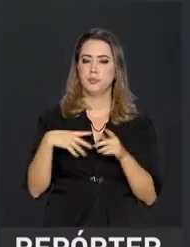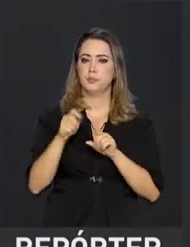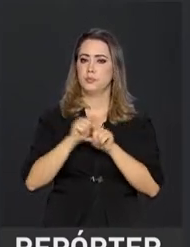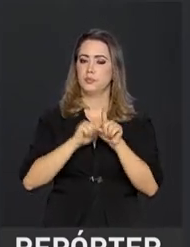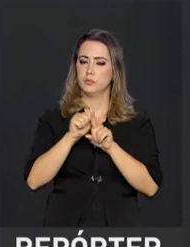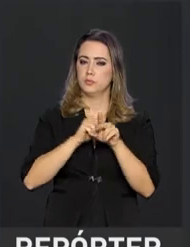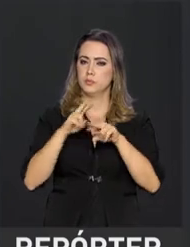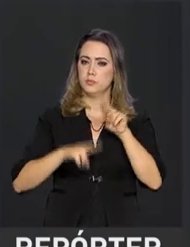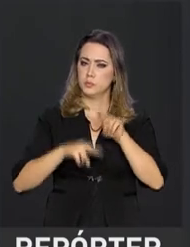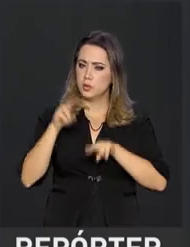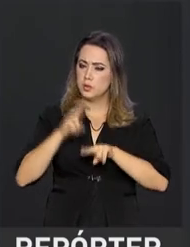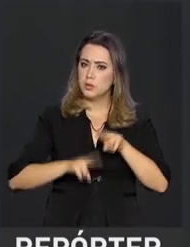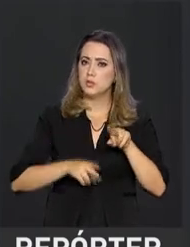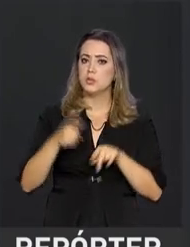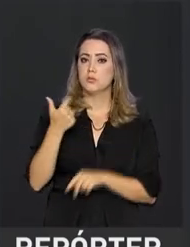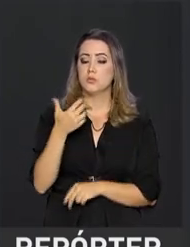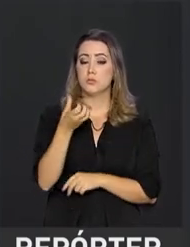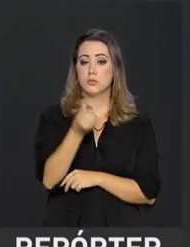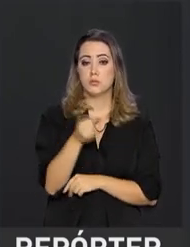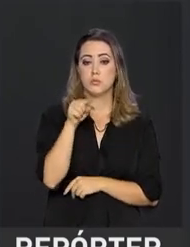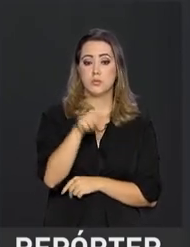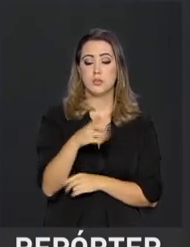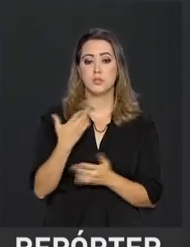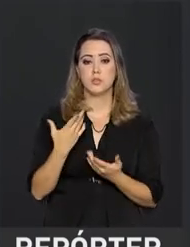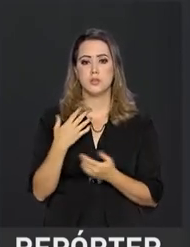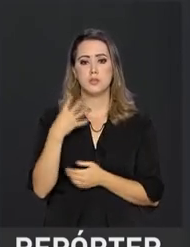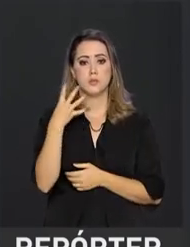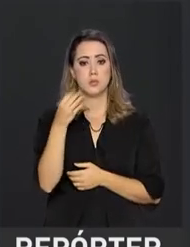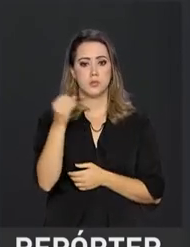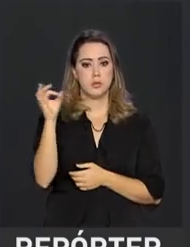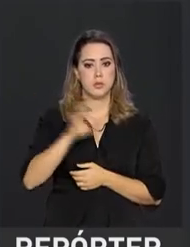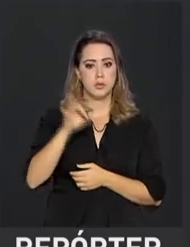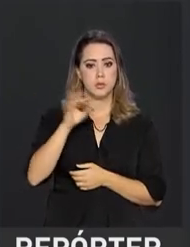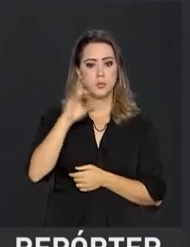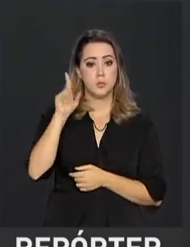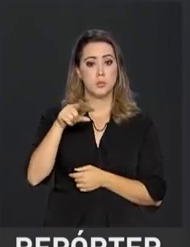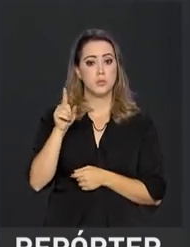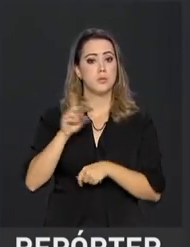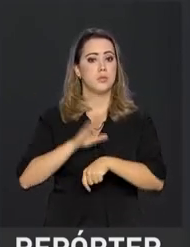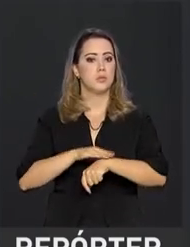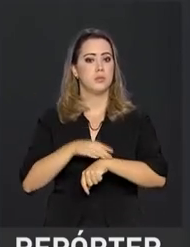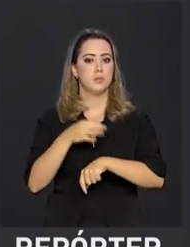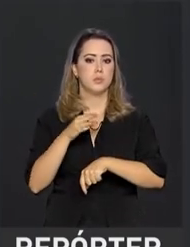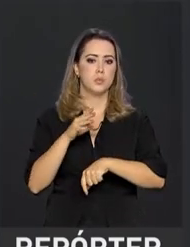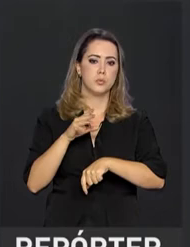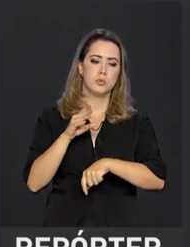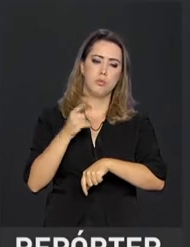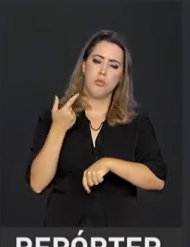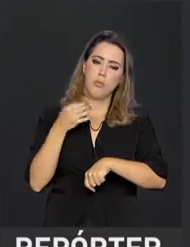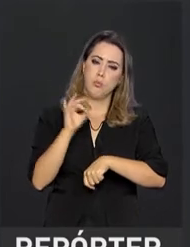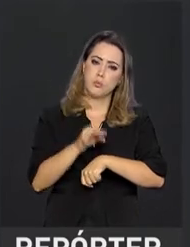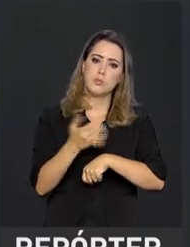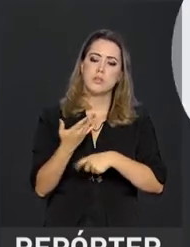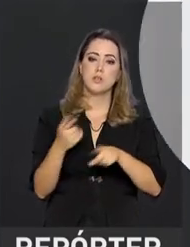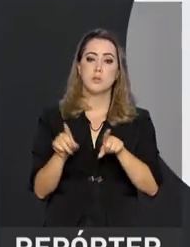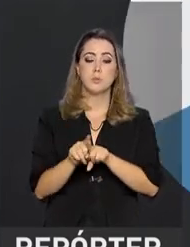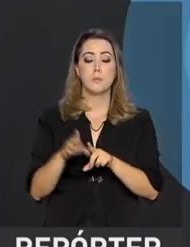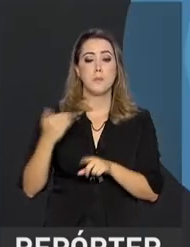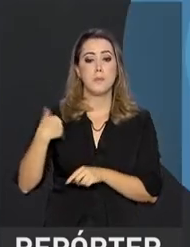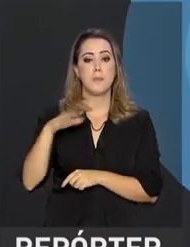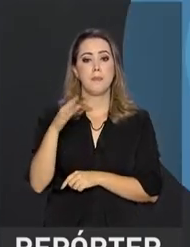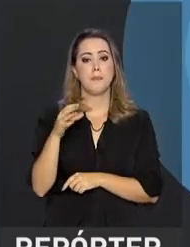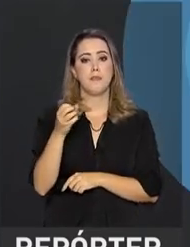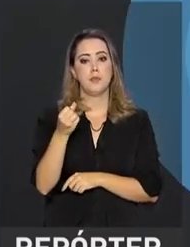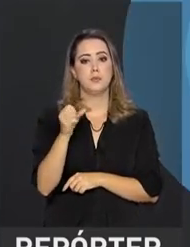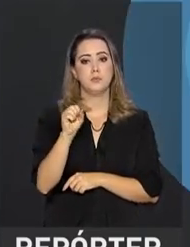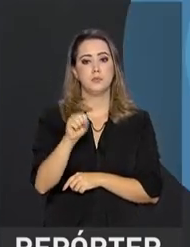de junho de 2016. Desses, 40% são presos provisórios. Mais de 689